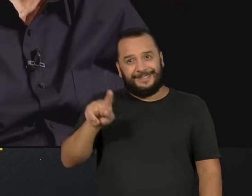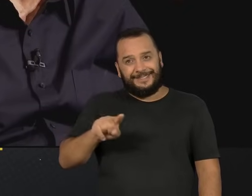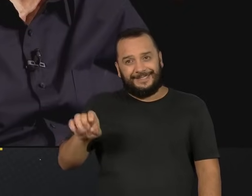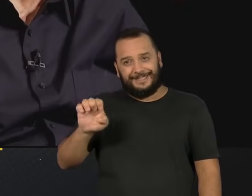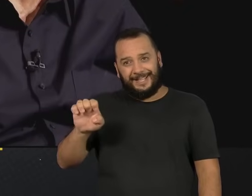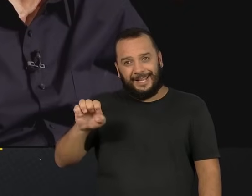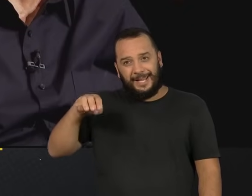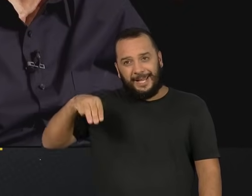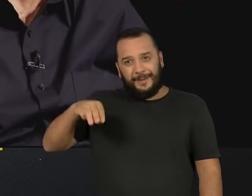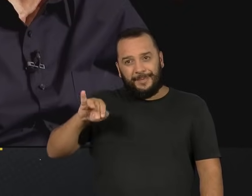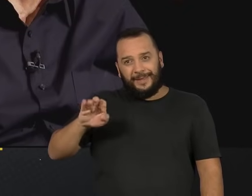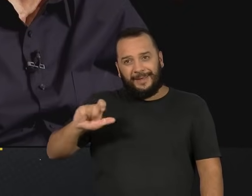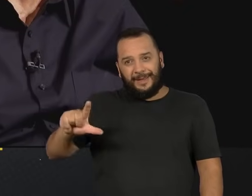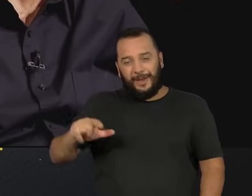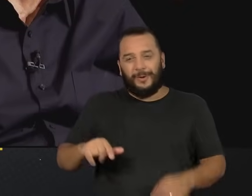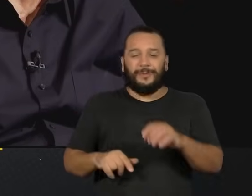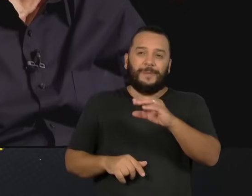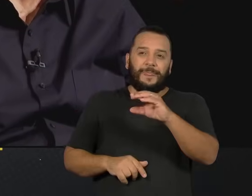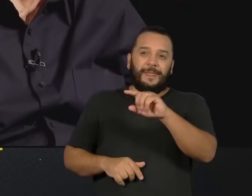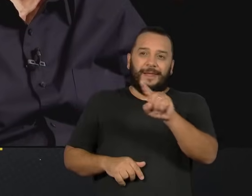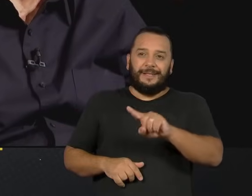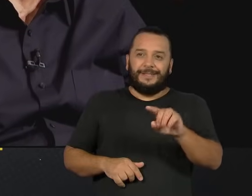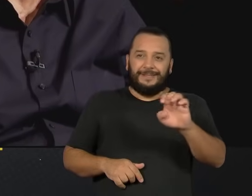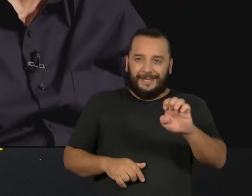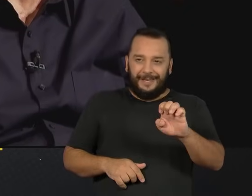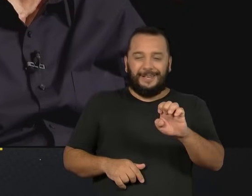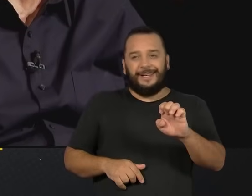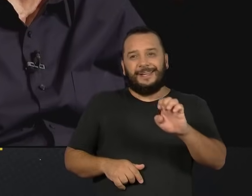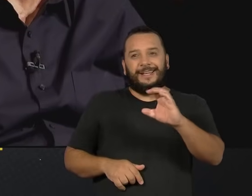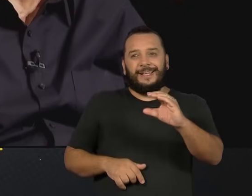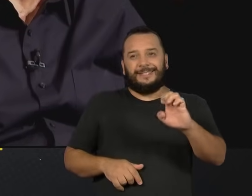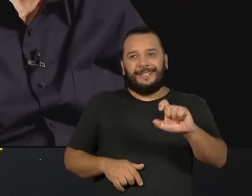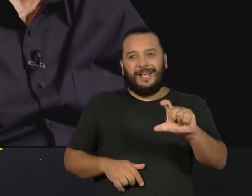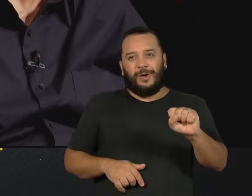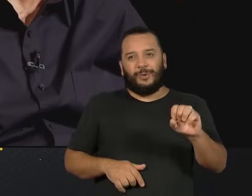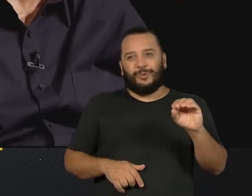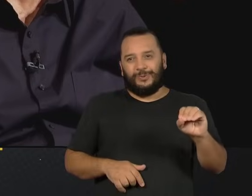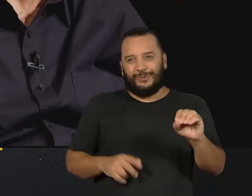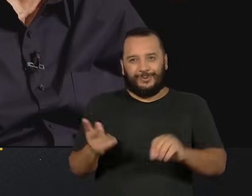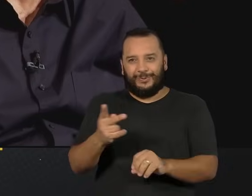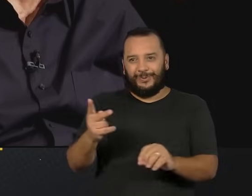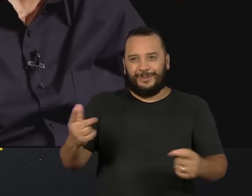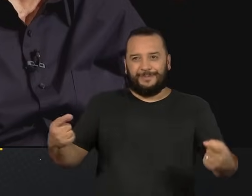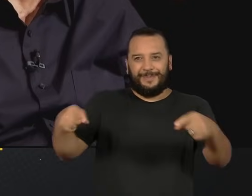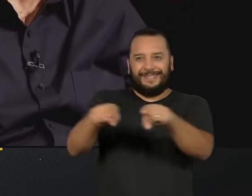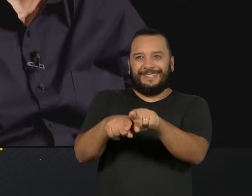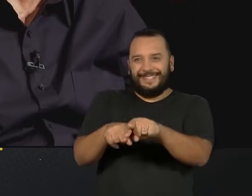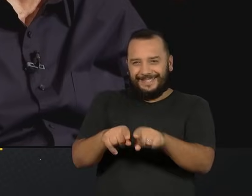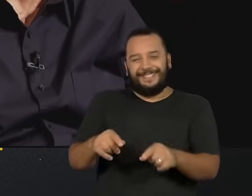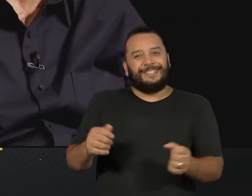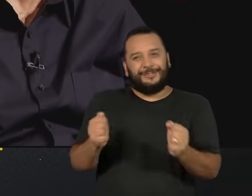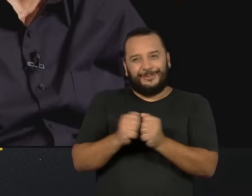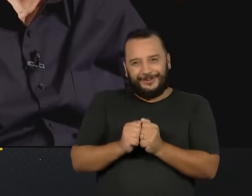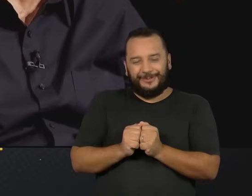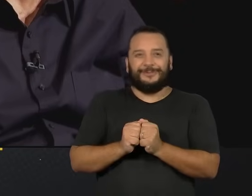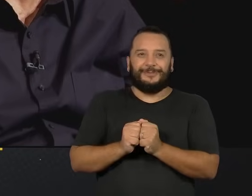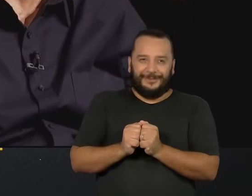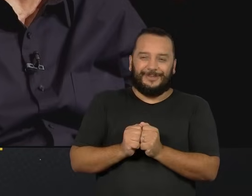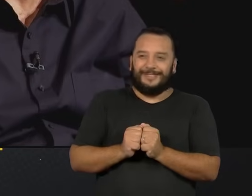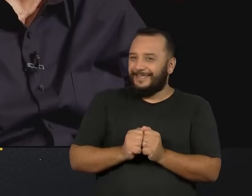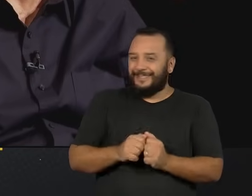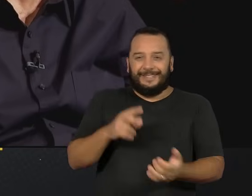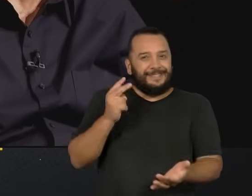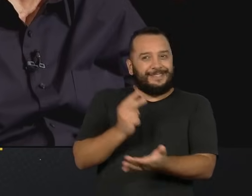incrível. Né? Em quase todas as peças do Zé Celso, né? O Zé Miguel